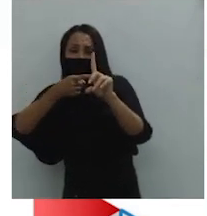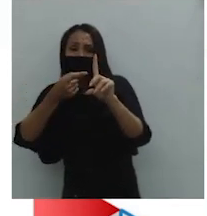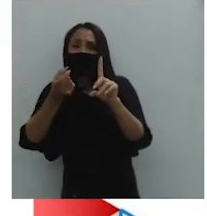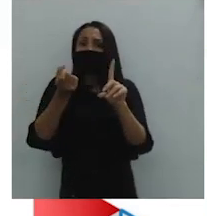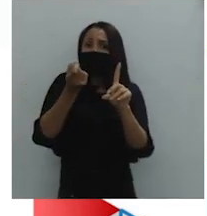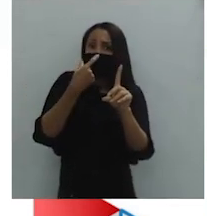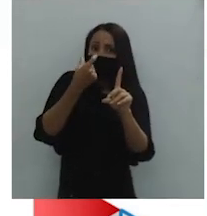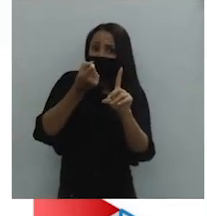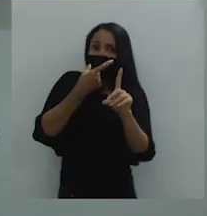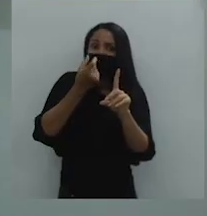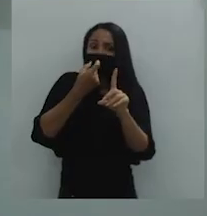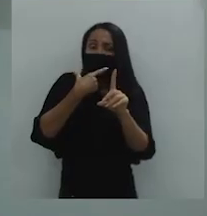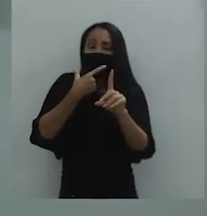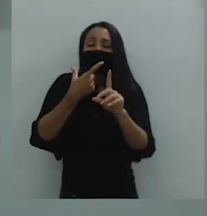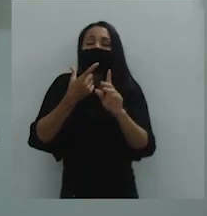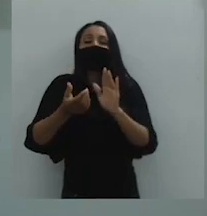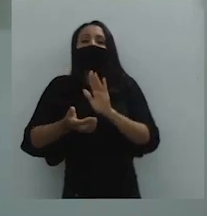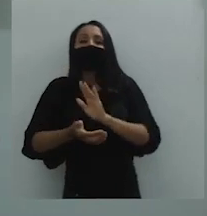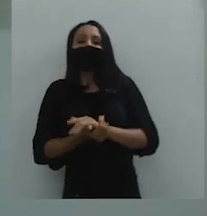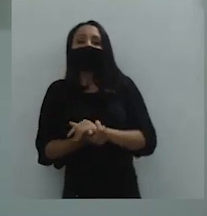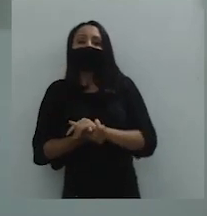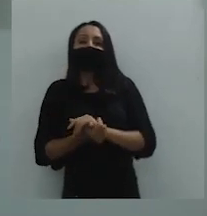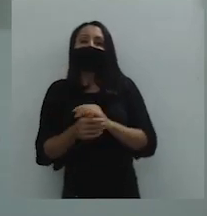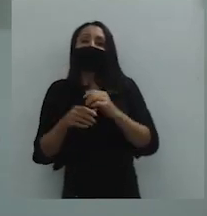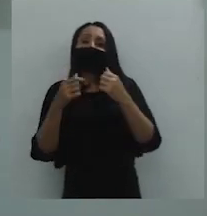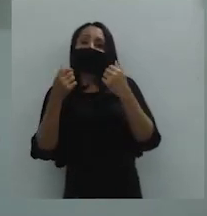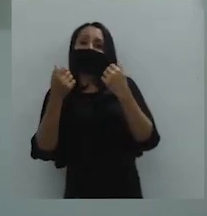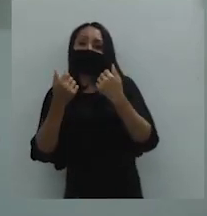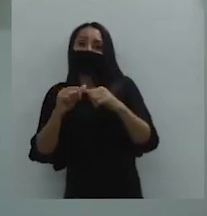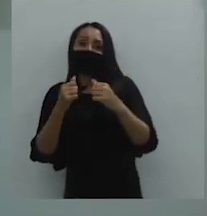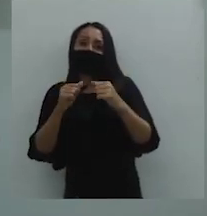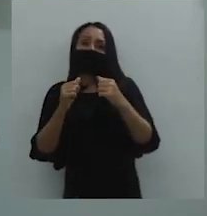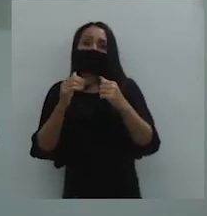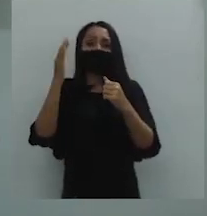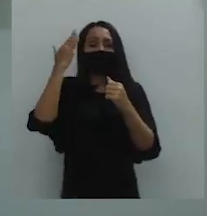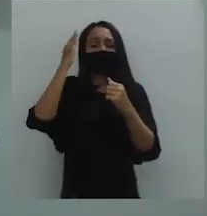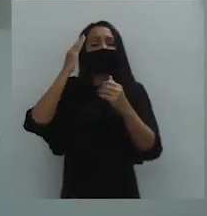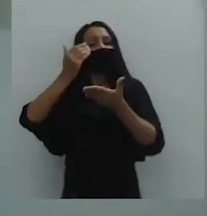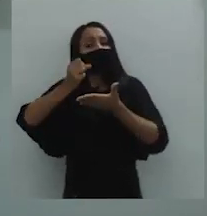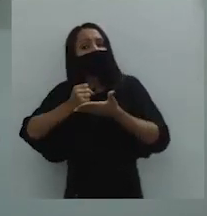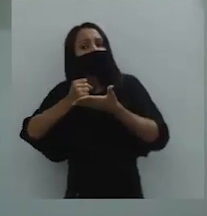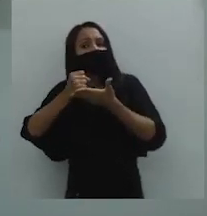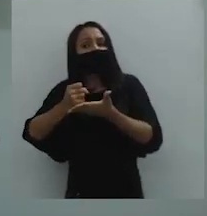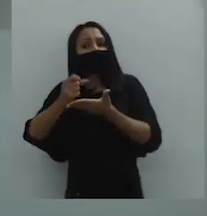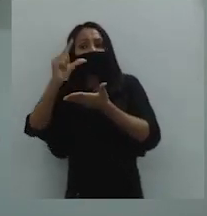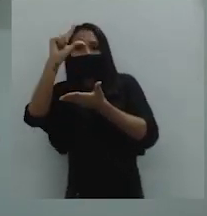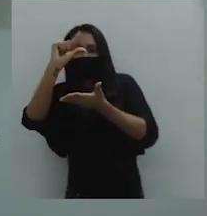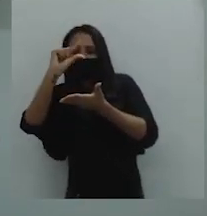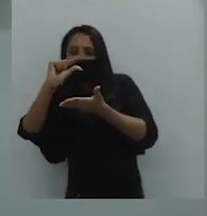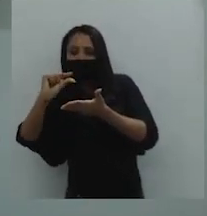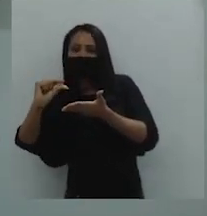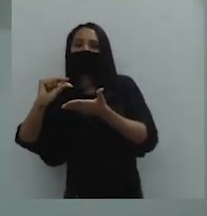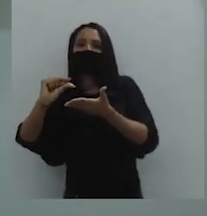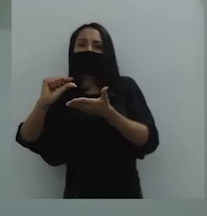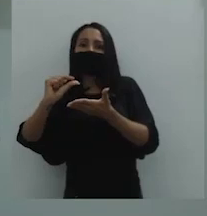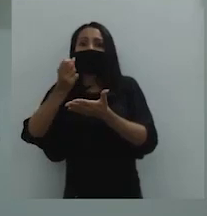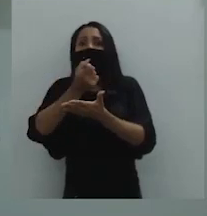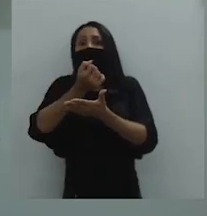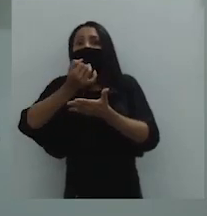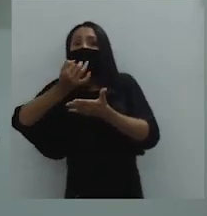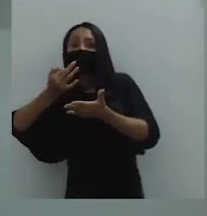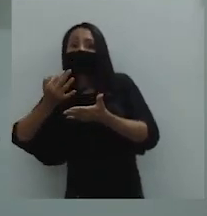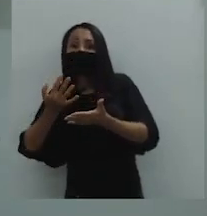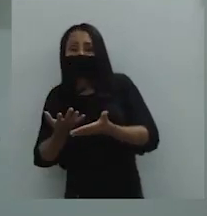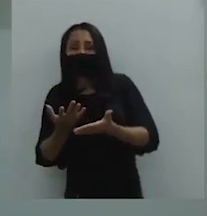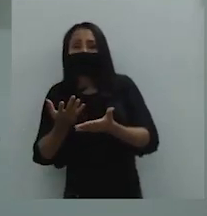enfim. E aí ela teve que se desdobrar. E tudo isso ajudou na redução da quantidade de filhos que elas vinham a